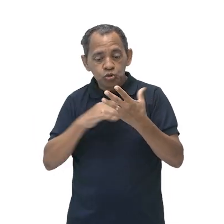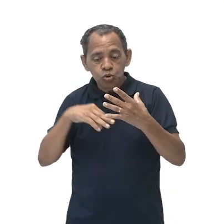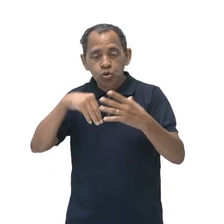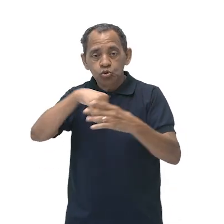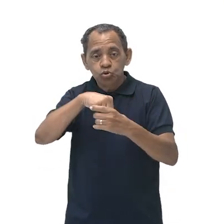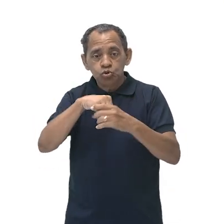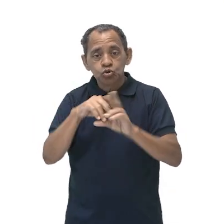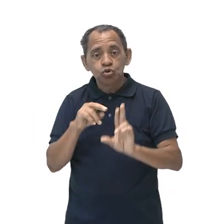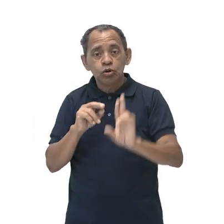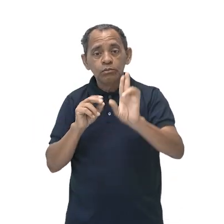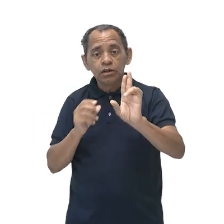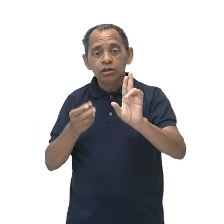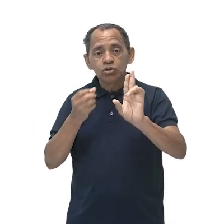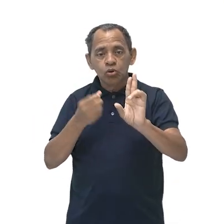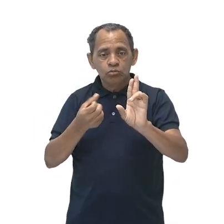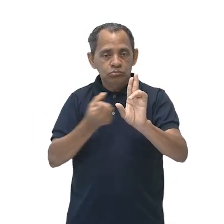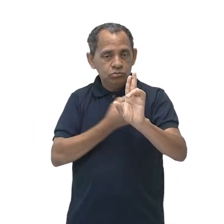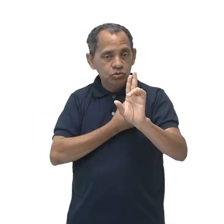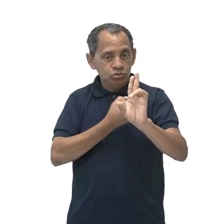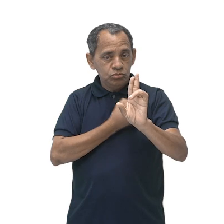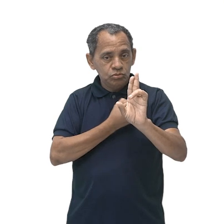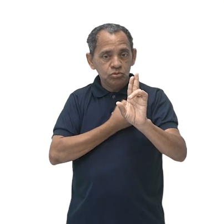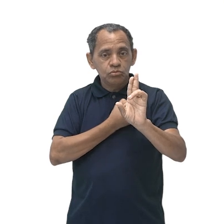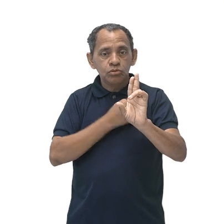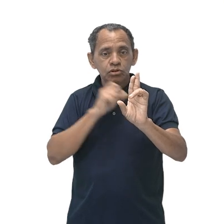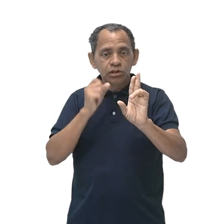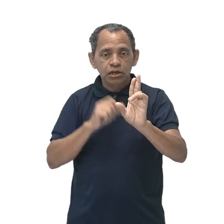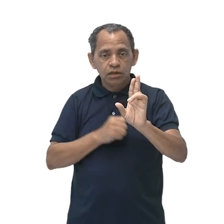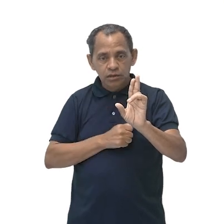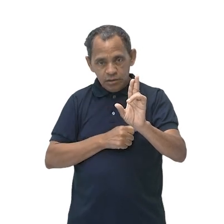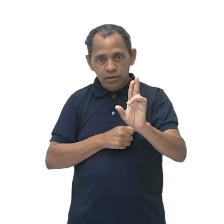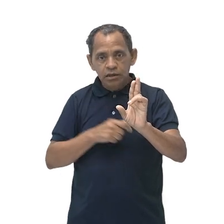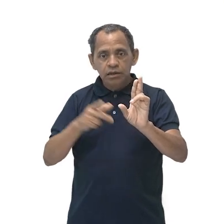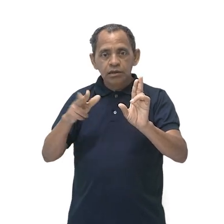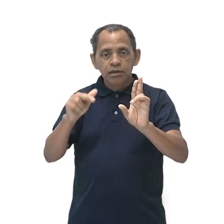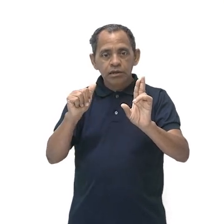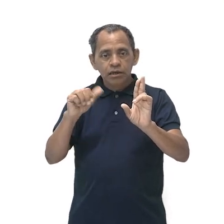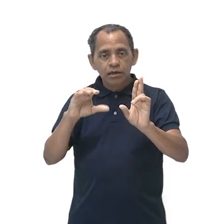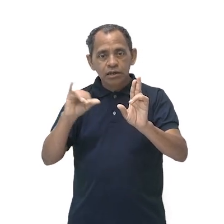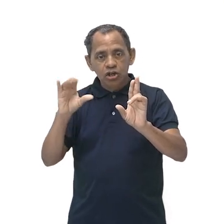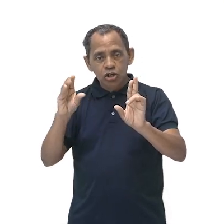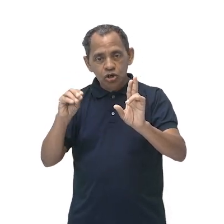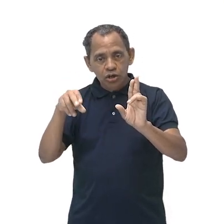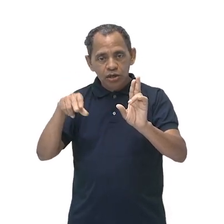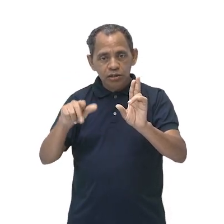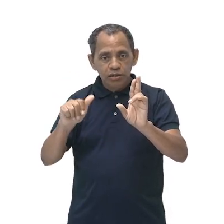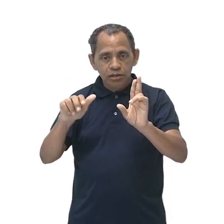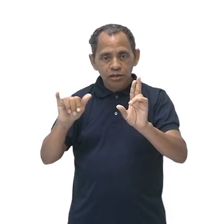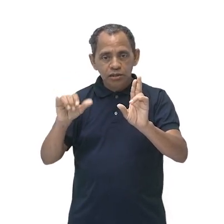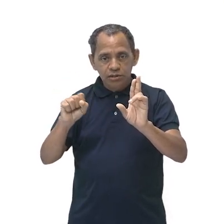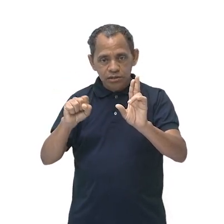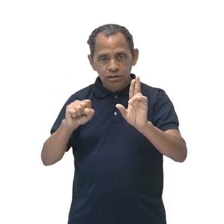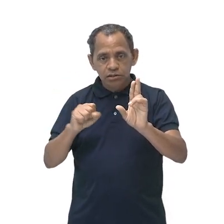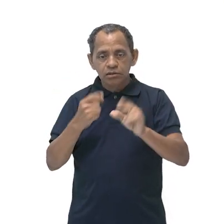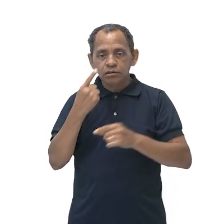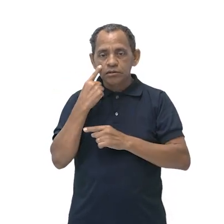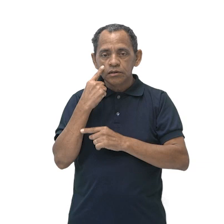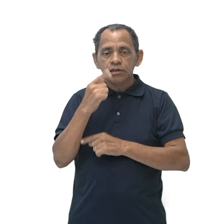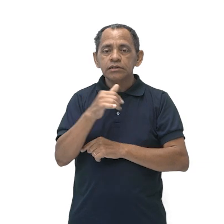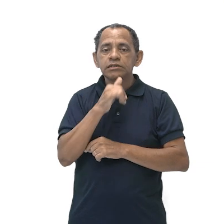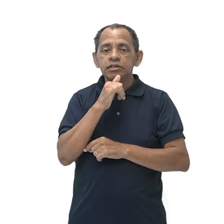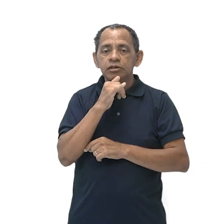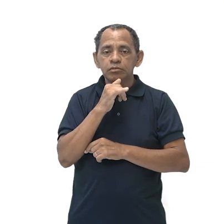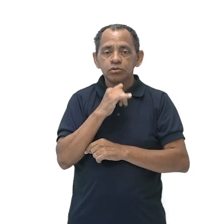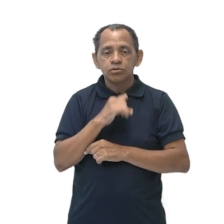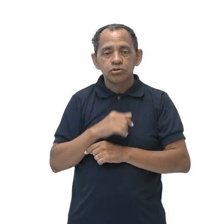são representados pelos números racionais. Ok? Eu vou pegar aqui o 2, só